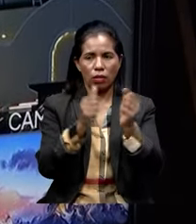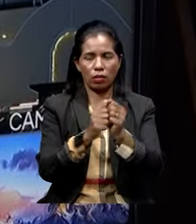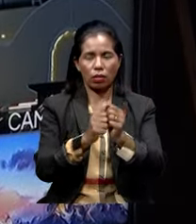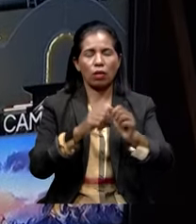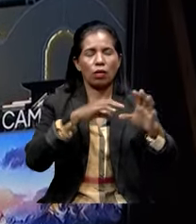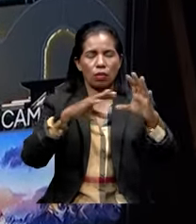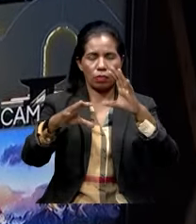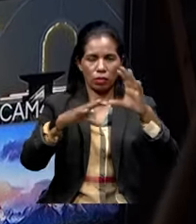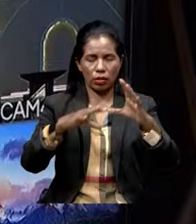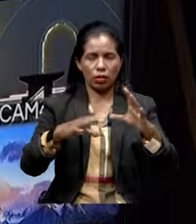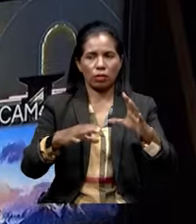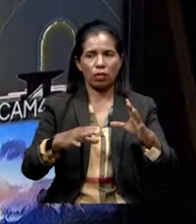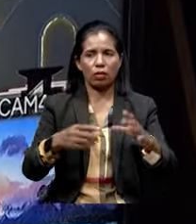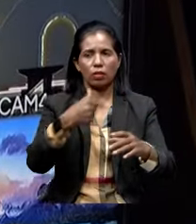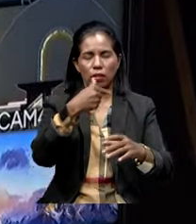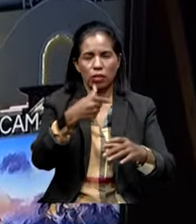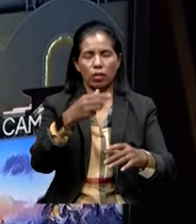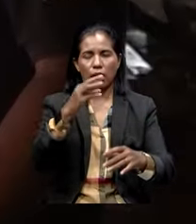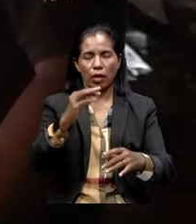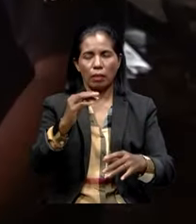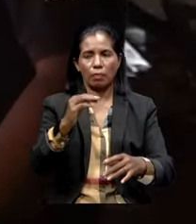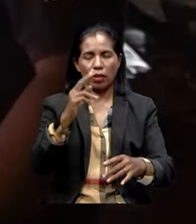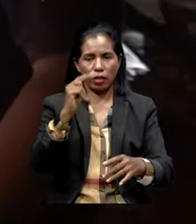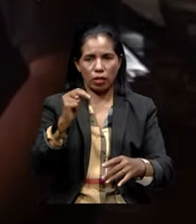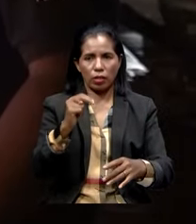comunicação durante a GMM,